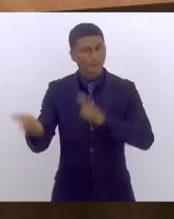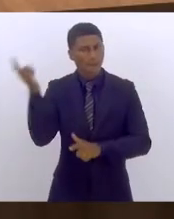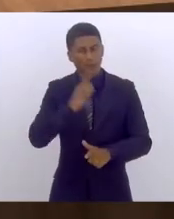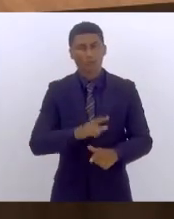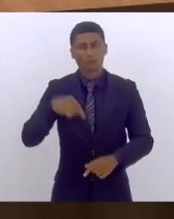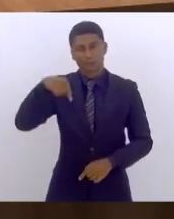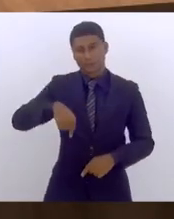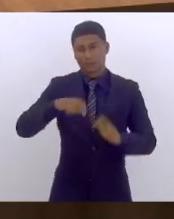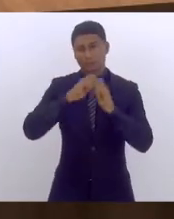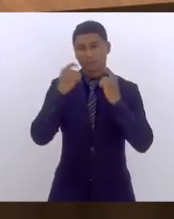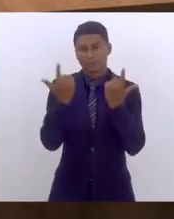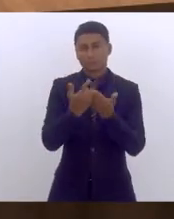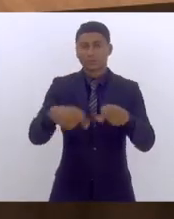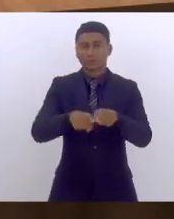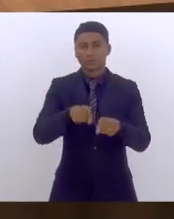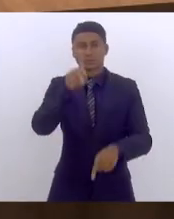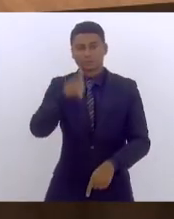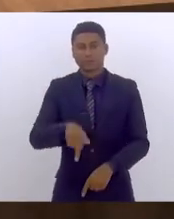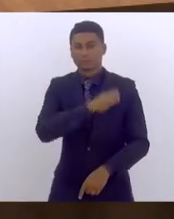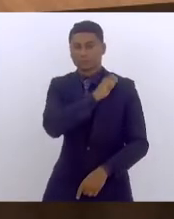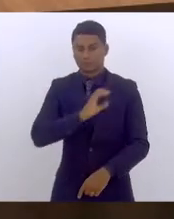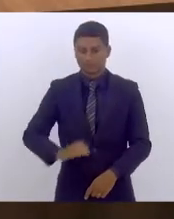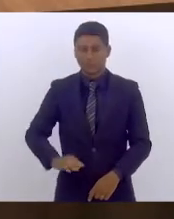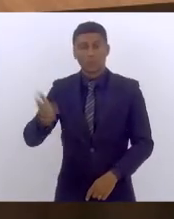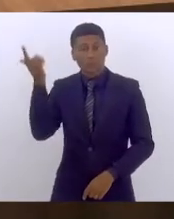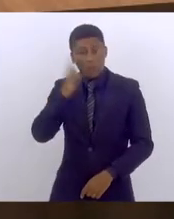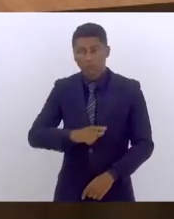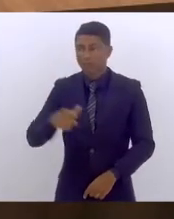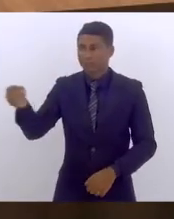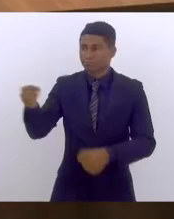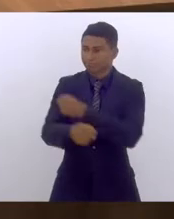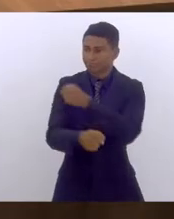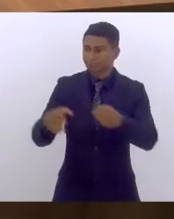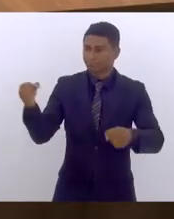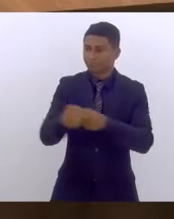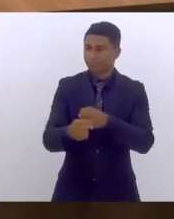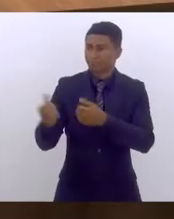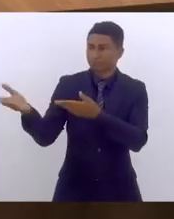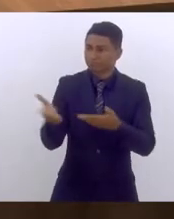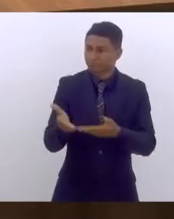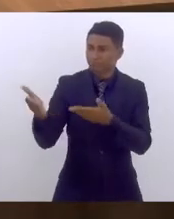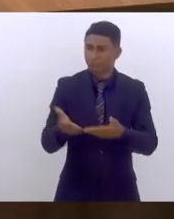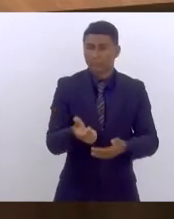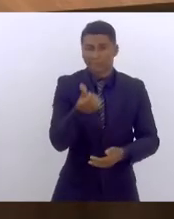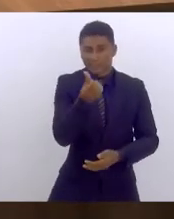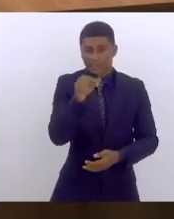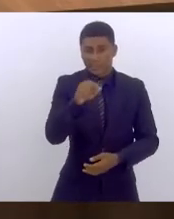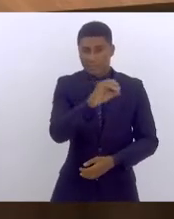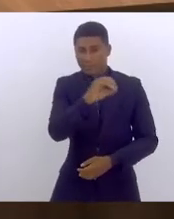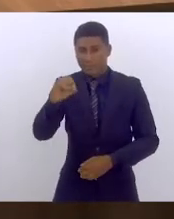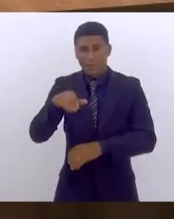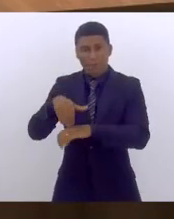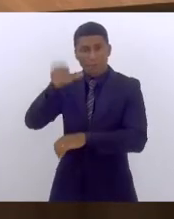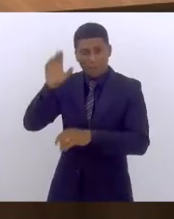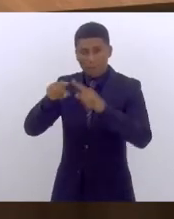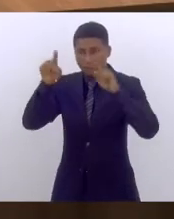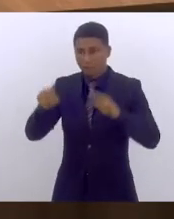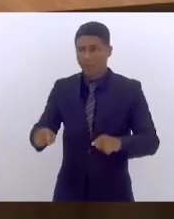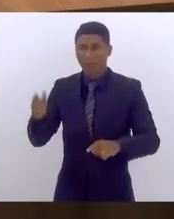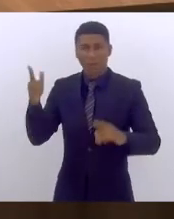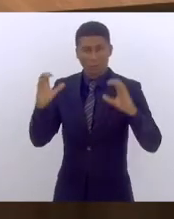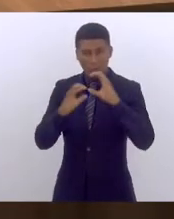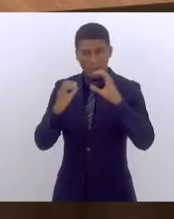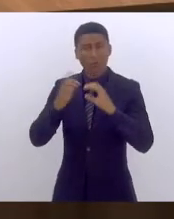do nosso presidente André Siciliano, nós já conseguimos dar posse a mais de 6 mil novos servidores. Então,